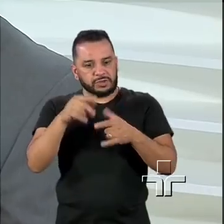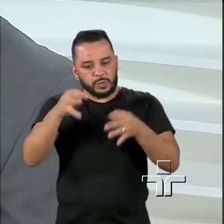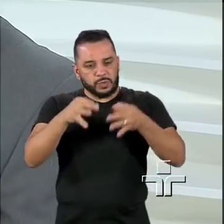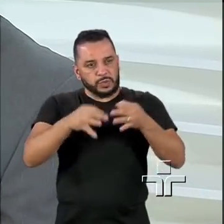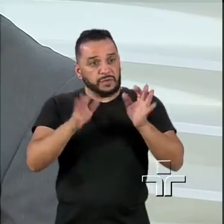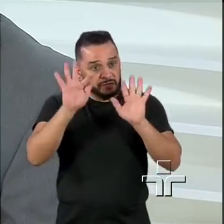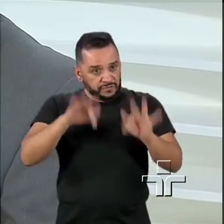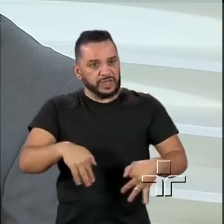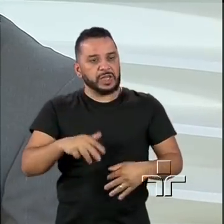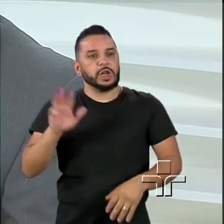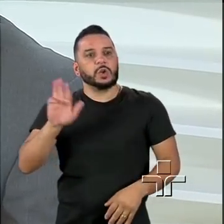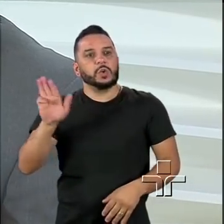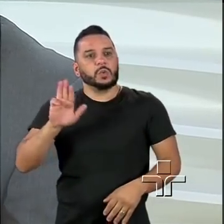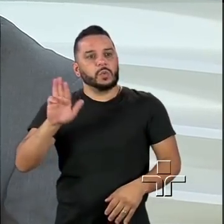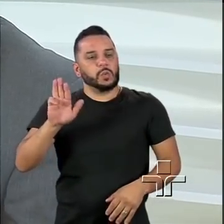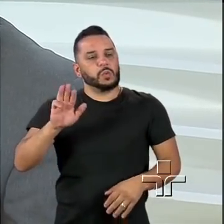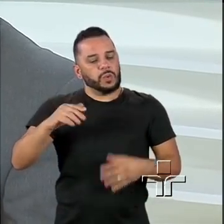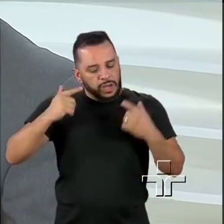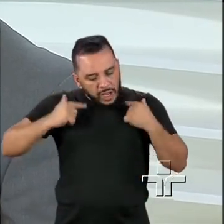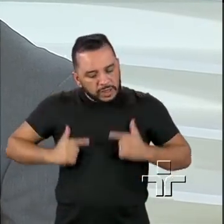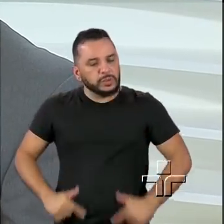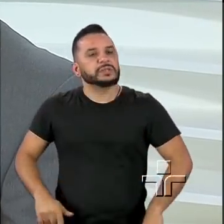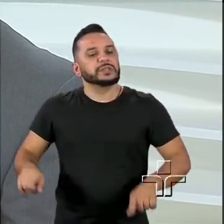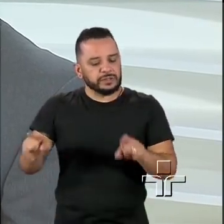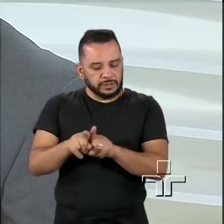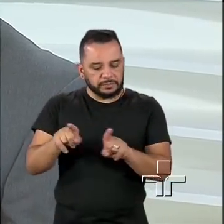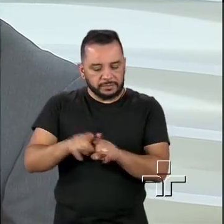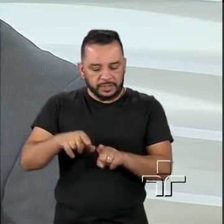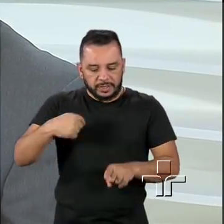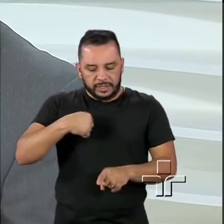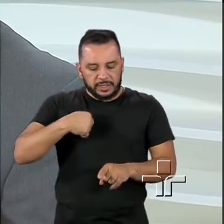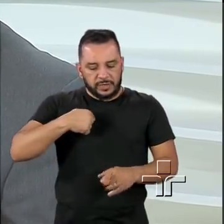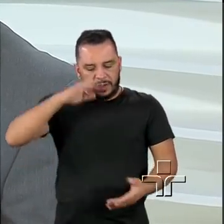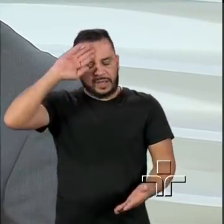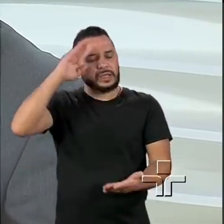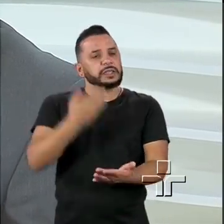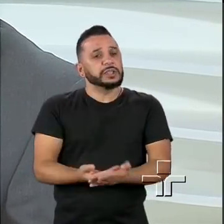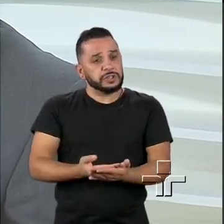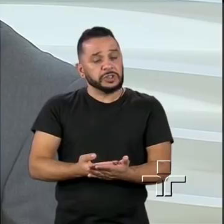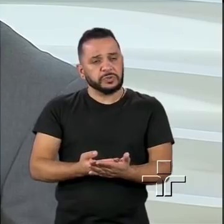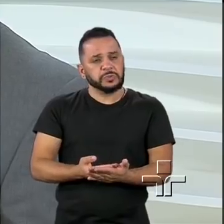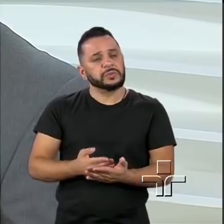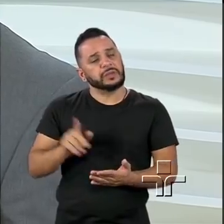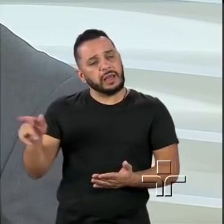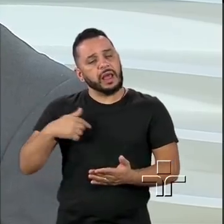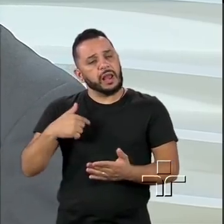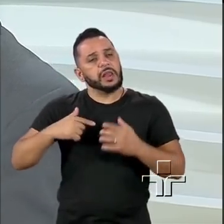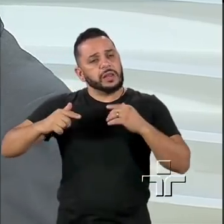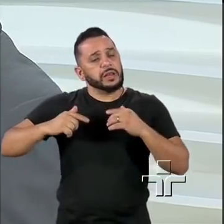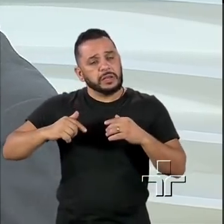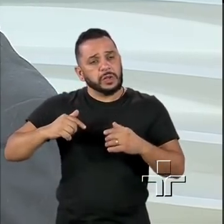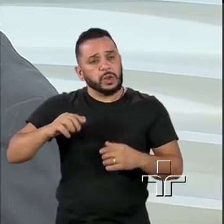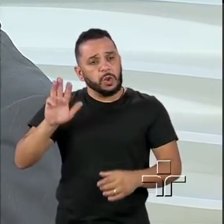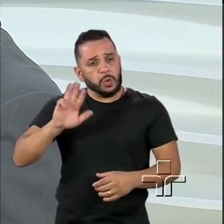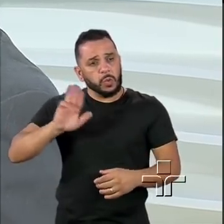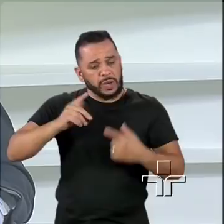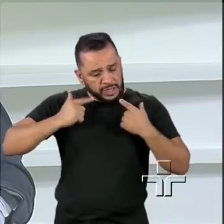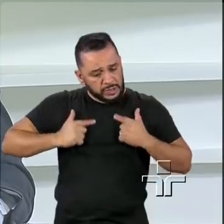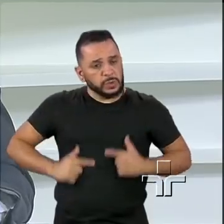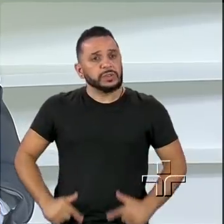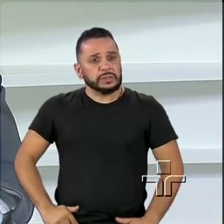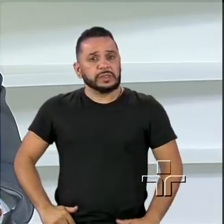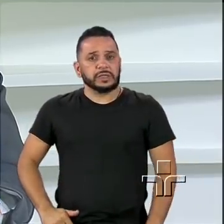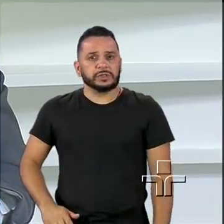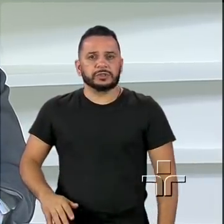eu afirmo, o presidente Lula é inocente, não tem absolutamente, fui ler, viu, Ricardo? Marinha, mas